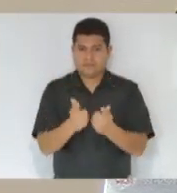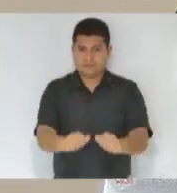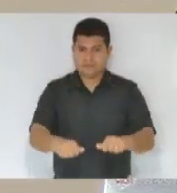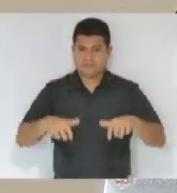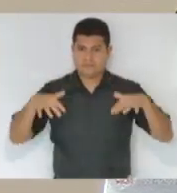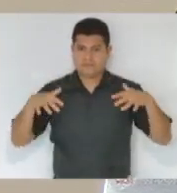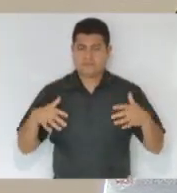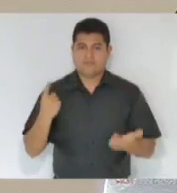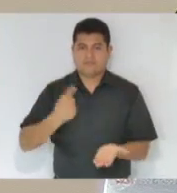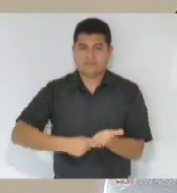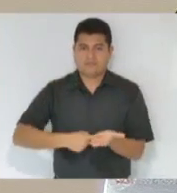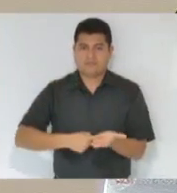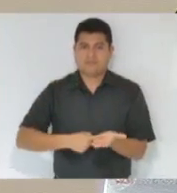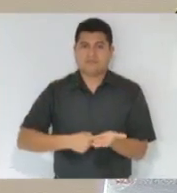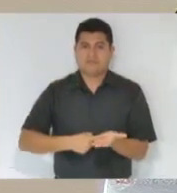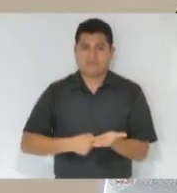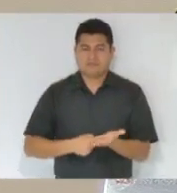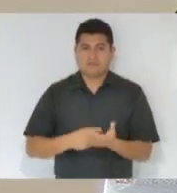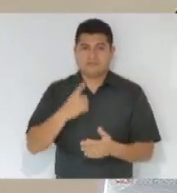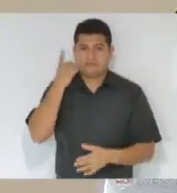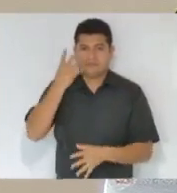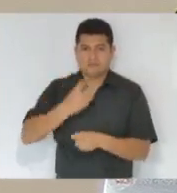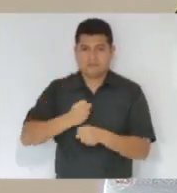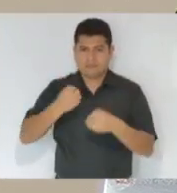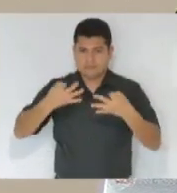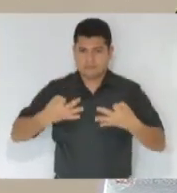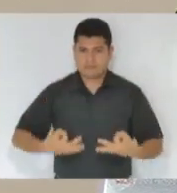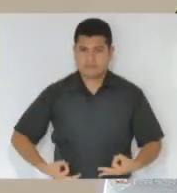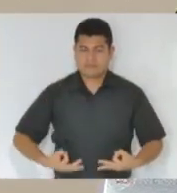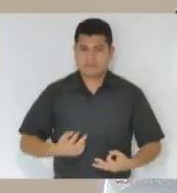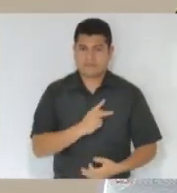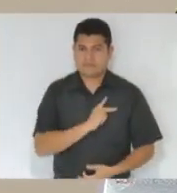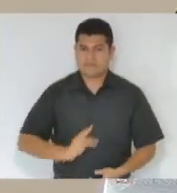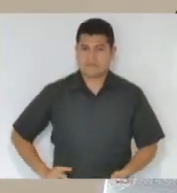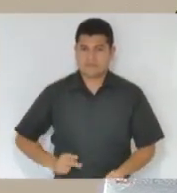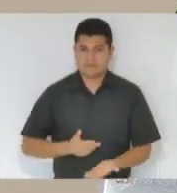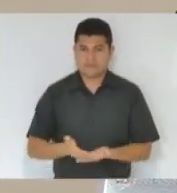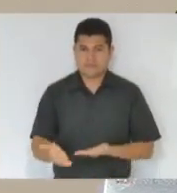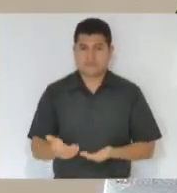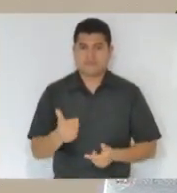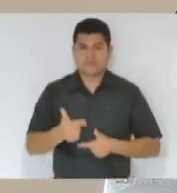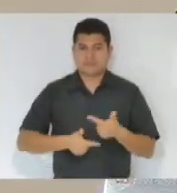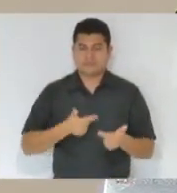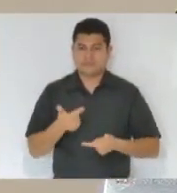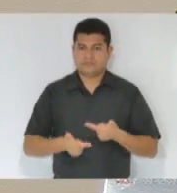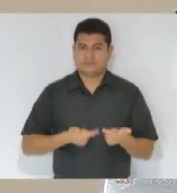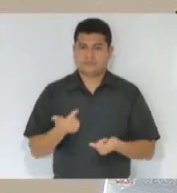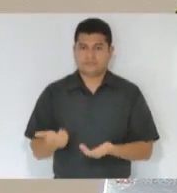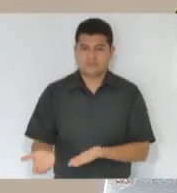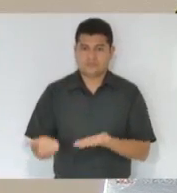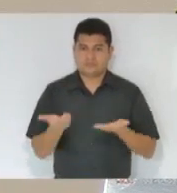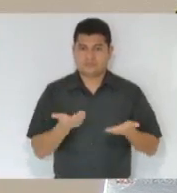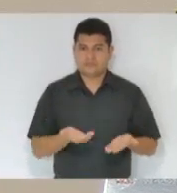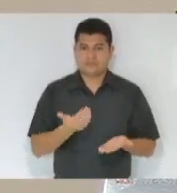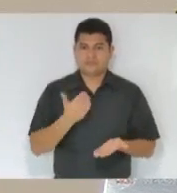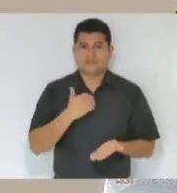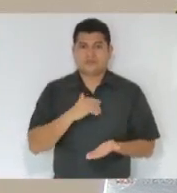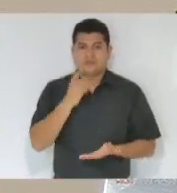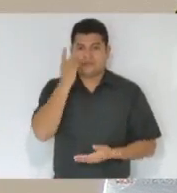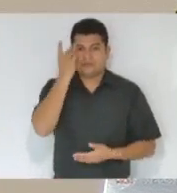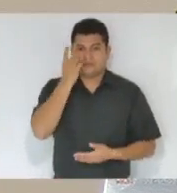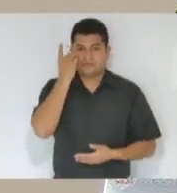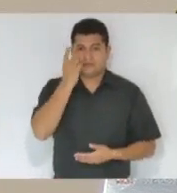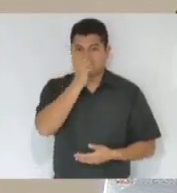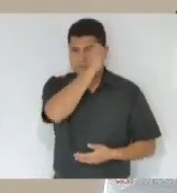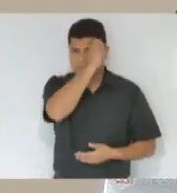sessão ordinária. Havendo um quórum regimental, o senhor presidente declarou abertos os trabalhos e convidou o senhor deputado Altair